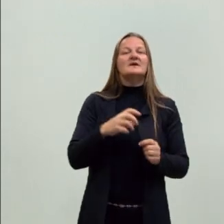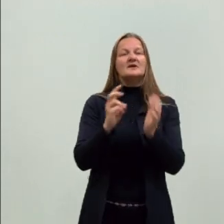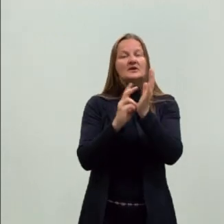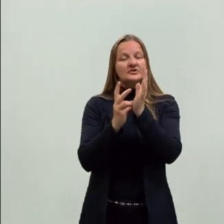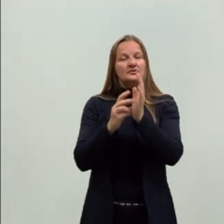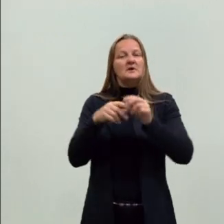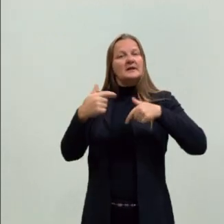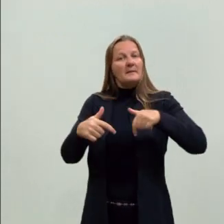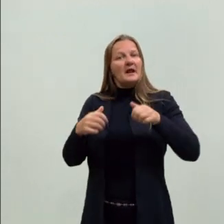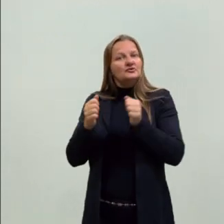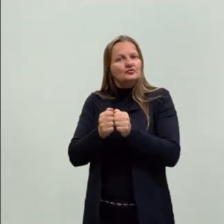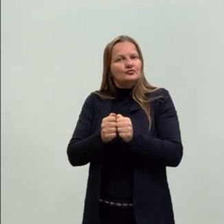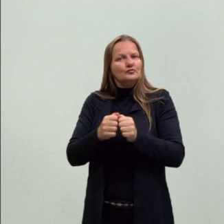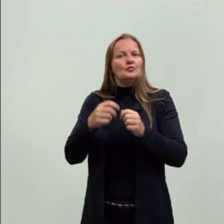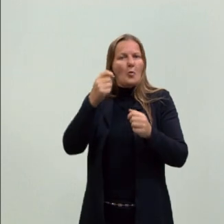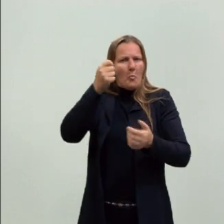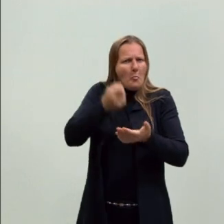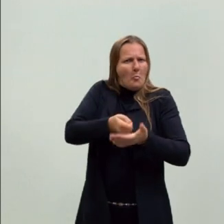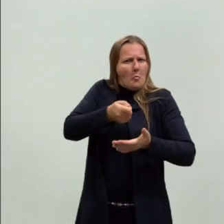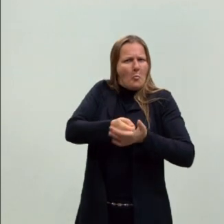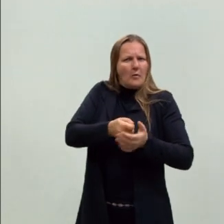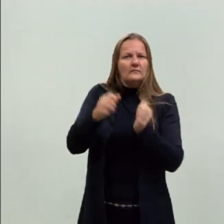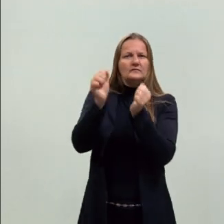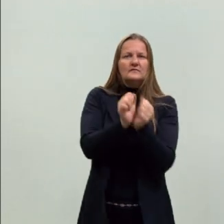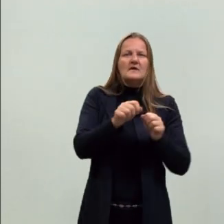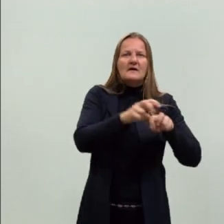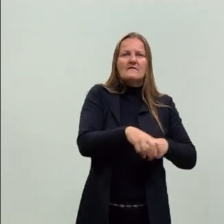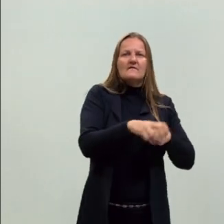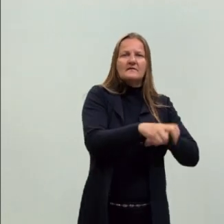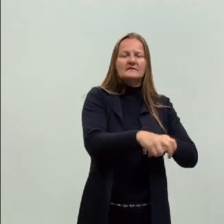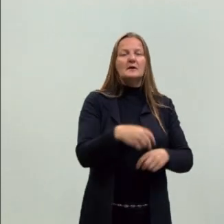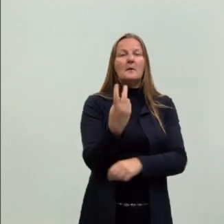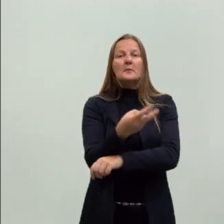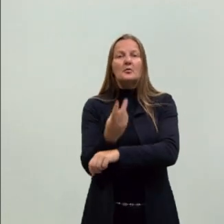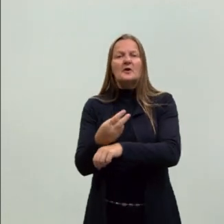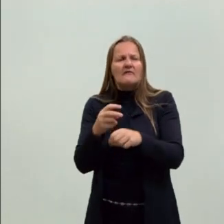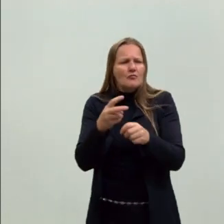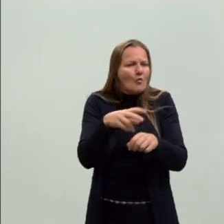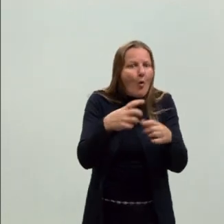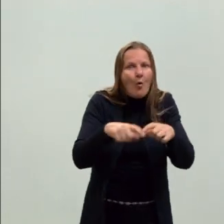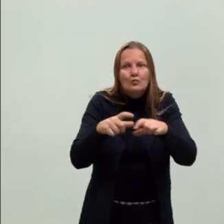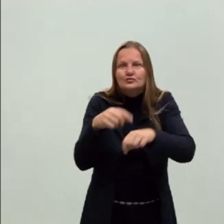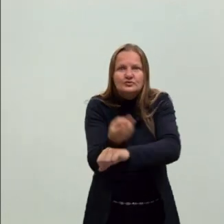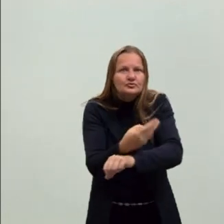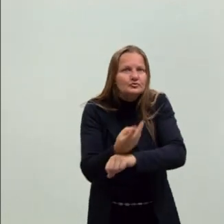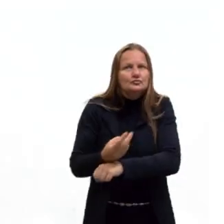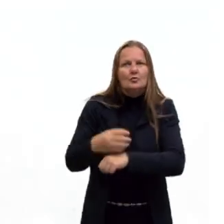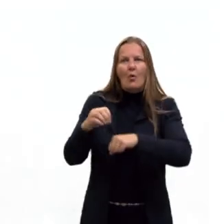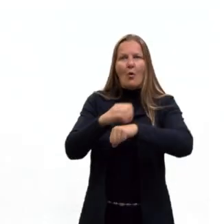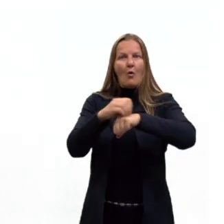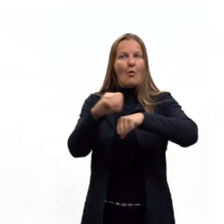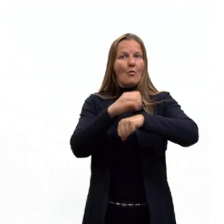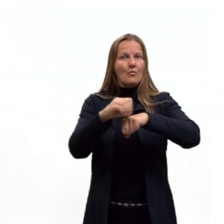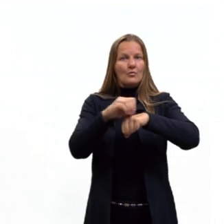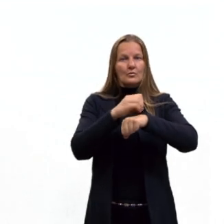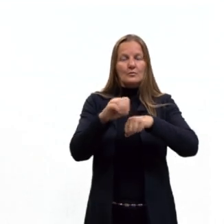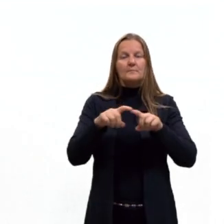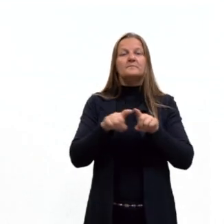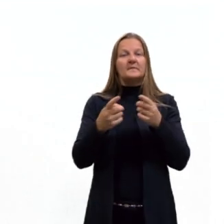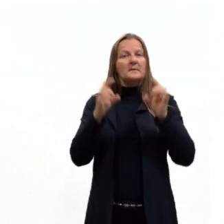trabalharem nas suas lavouras nas suas fazendas né e eu isso também procuravam por minas de ouro procuravam várias riquezas E como que falou